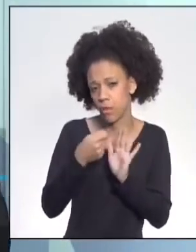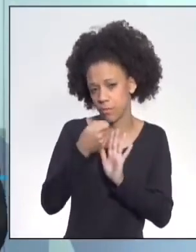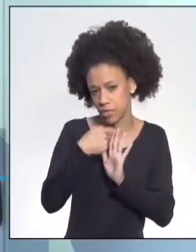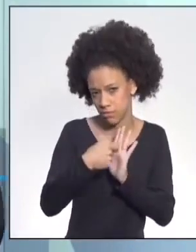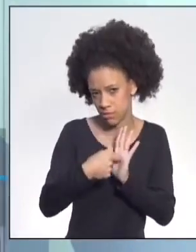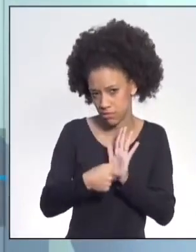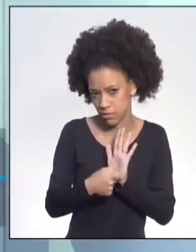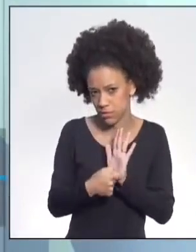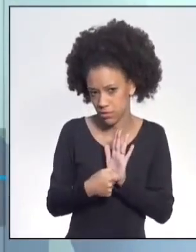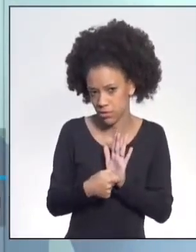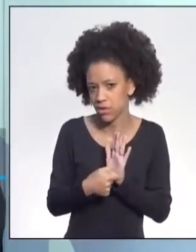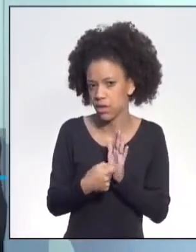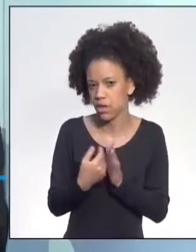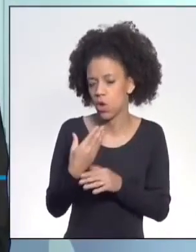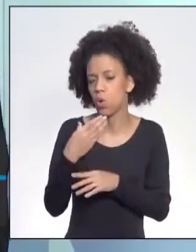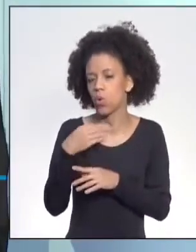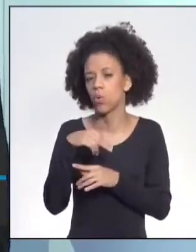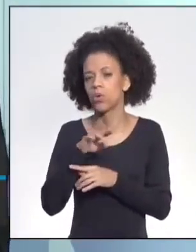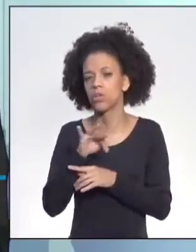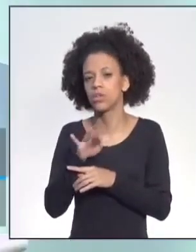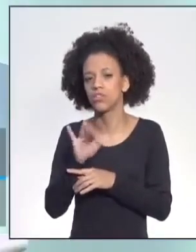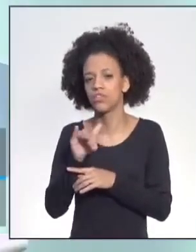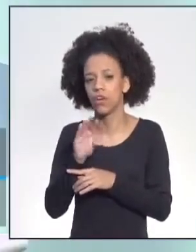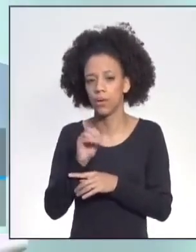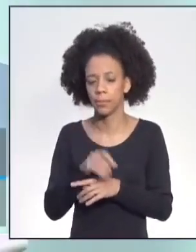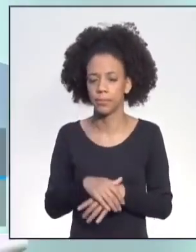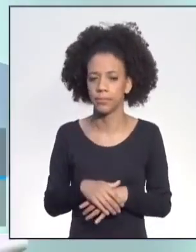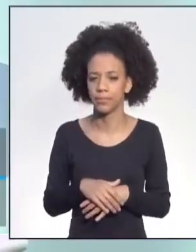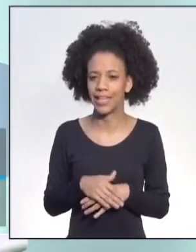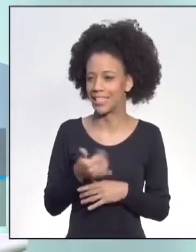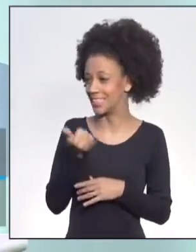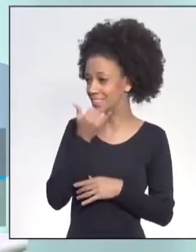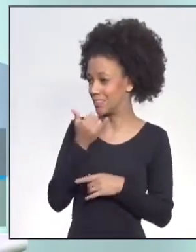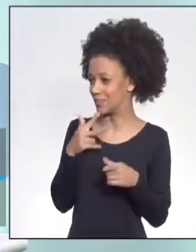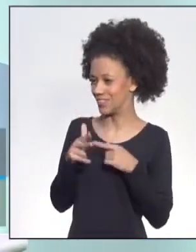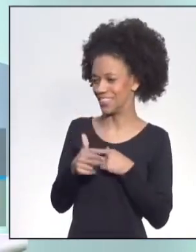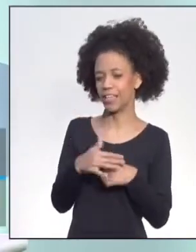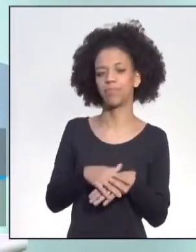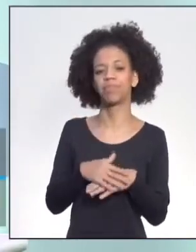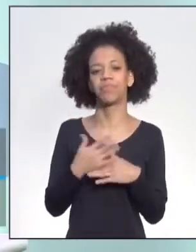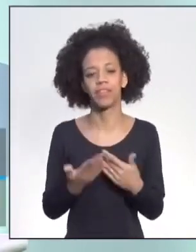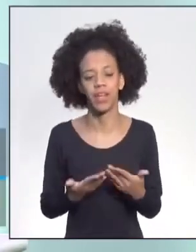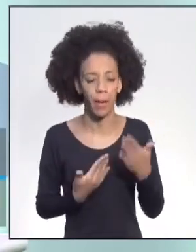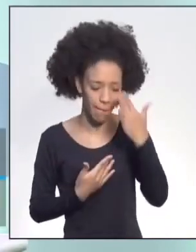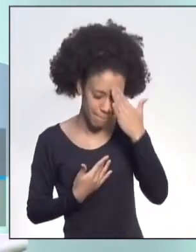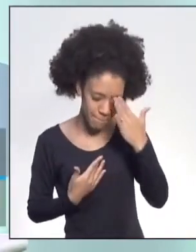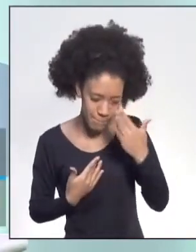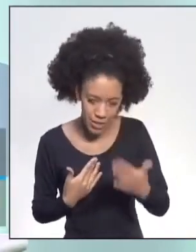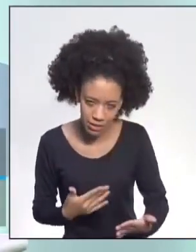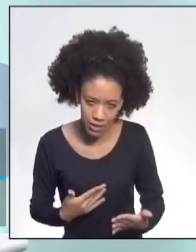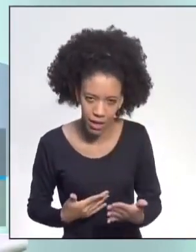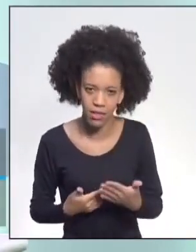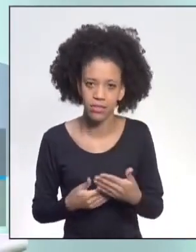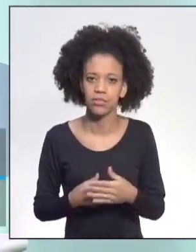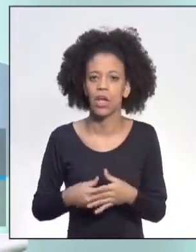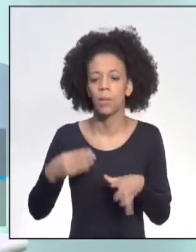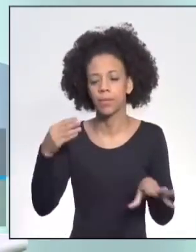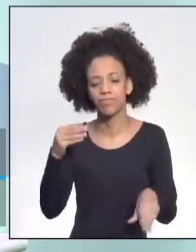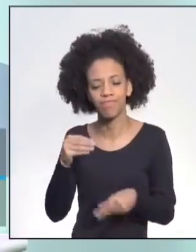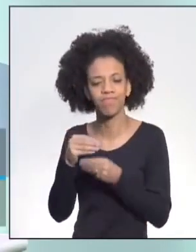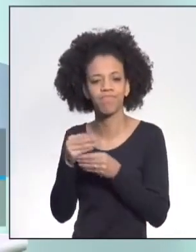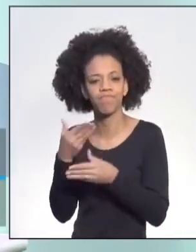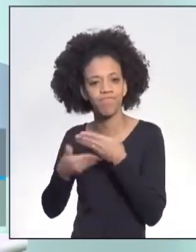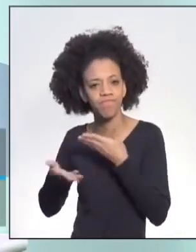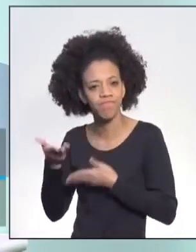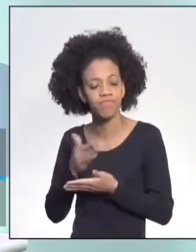escrita. Obrigada. A escrita cuneiforme. Desculpa te interromper, professor Carlos. Obrigada aí pela sua interação conosco.